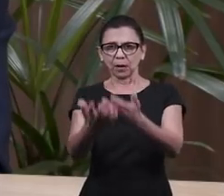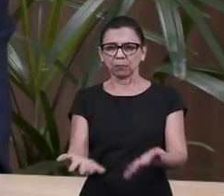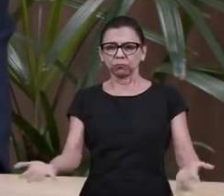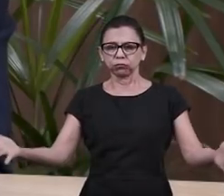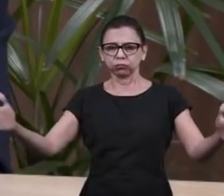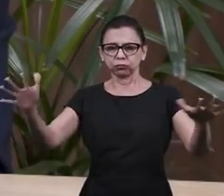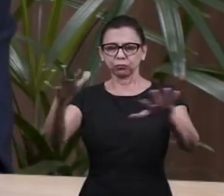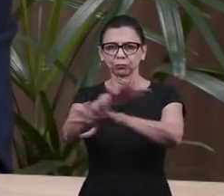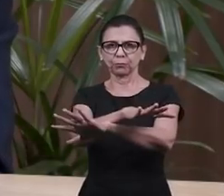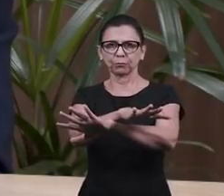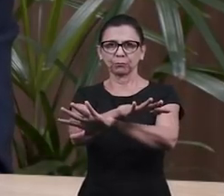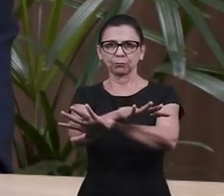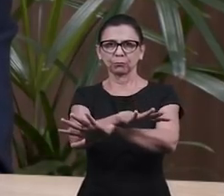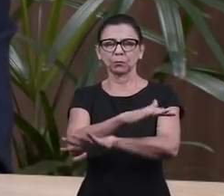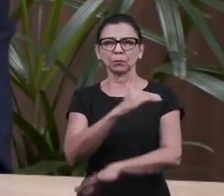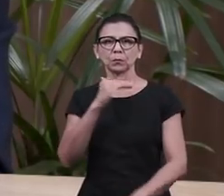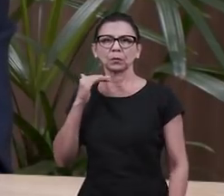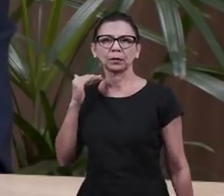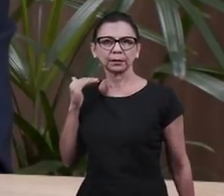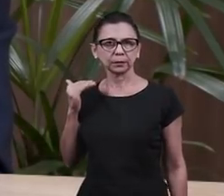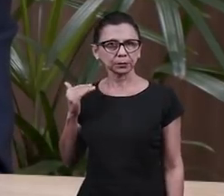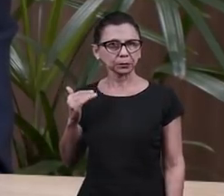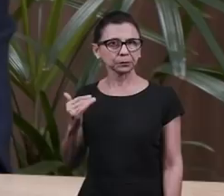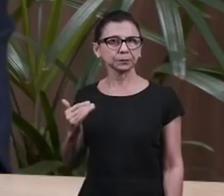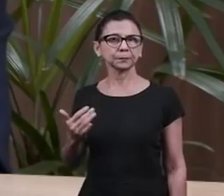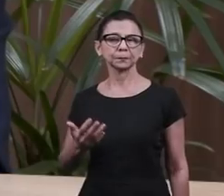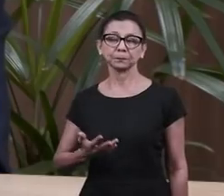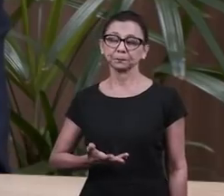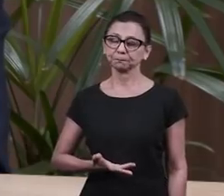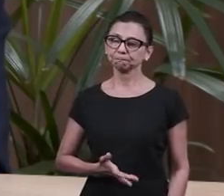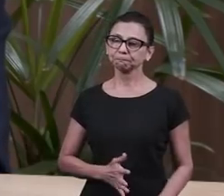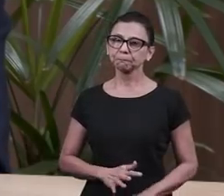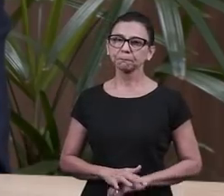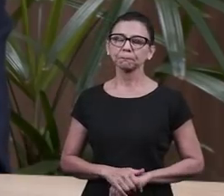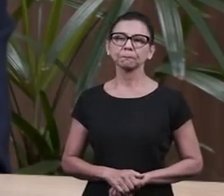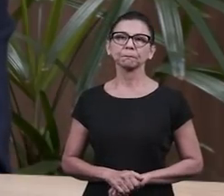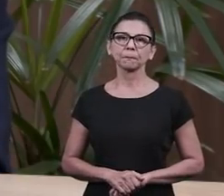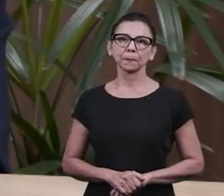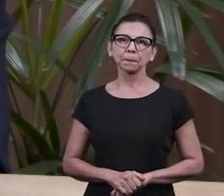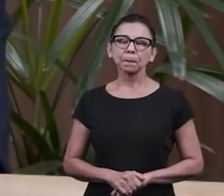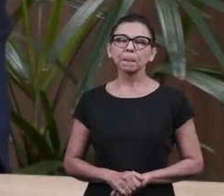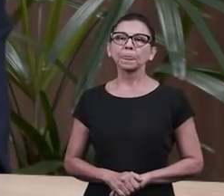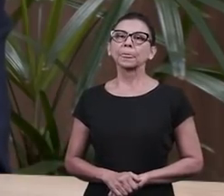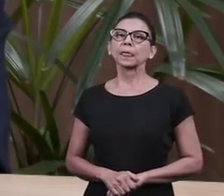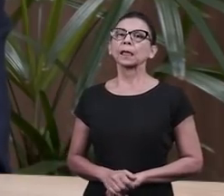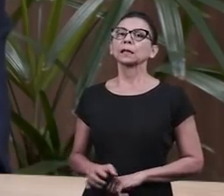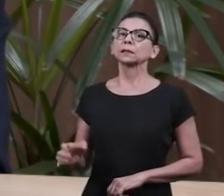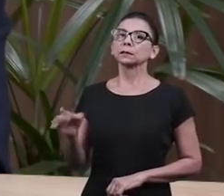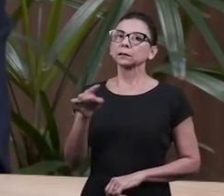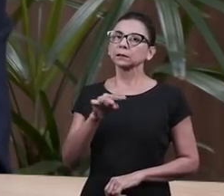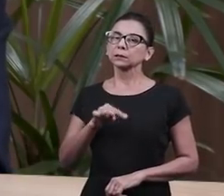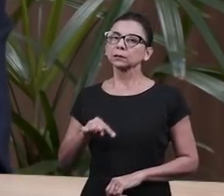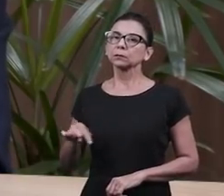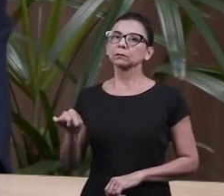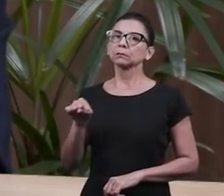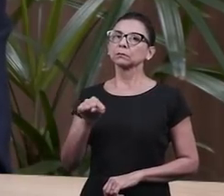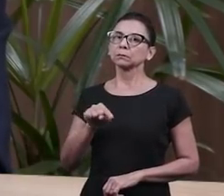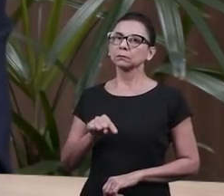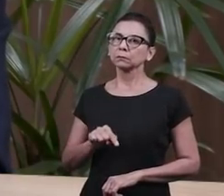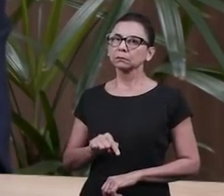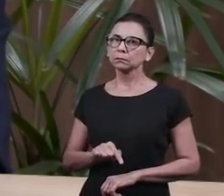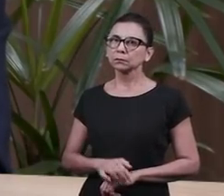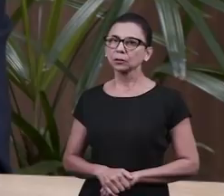hoje vai chorar pelos seus filhos, porque eles vão estar com a igreja na eternidade. Porque dos tais é o reino de Deus. Dos tais é o reino de